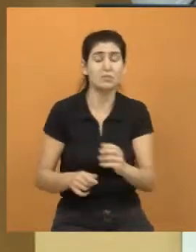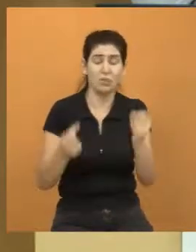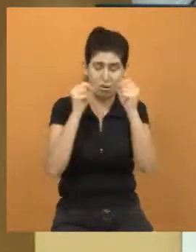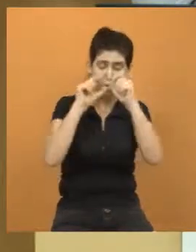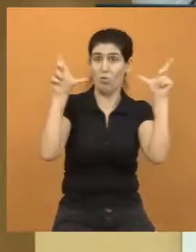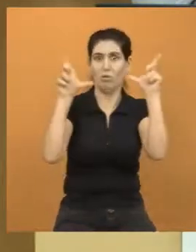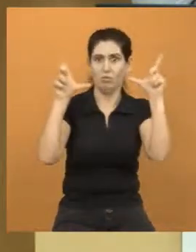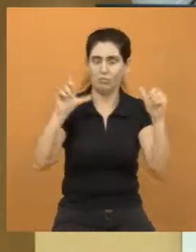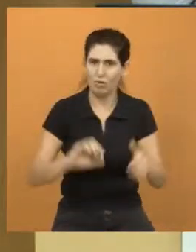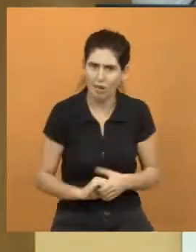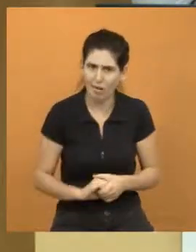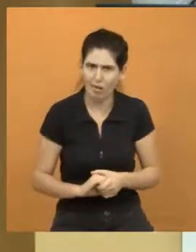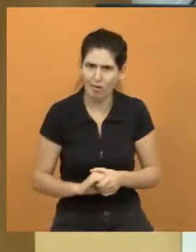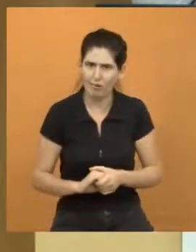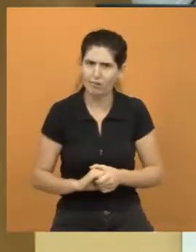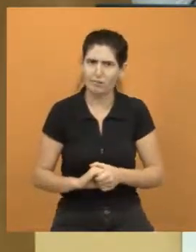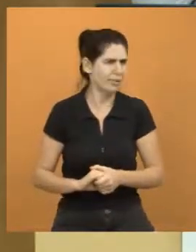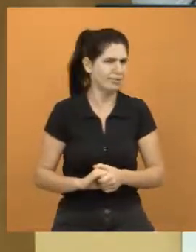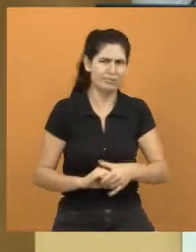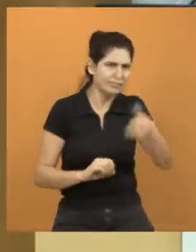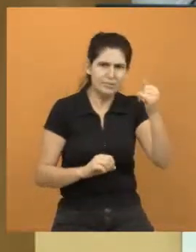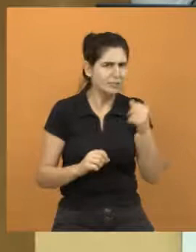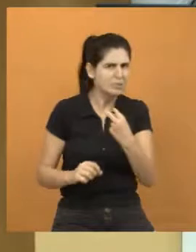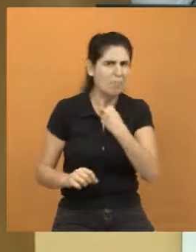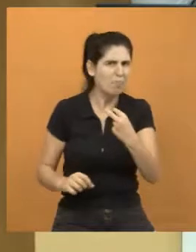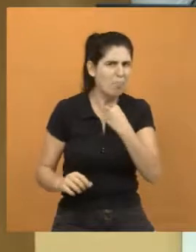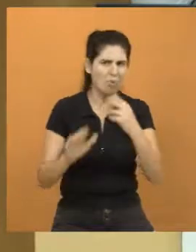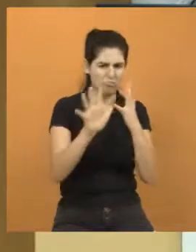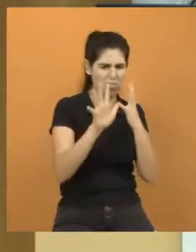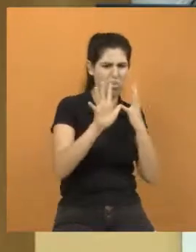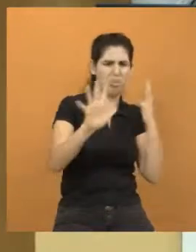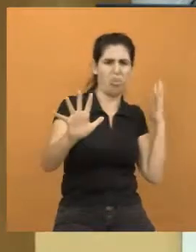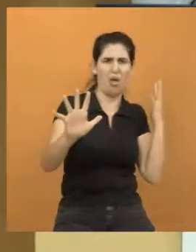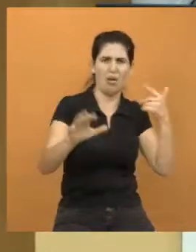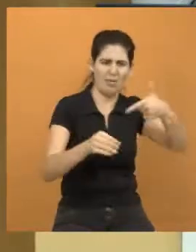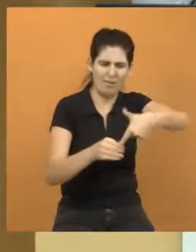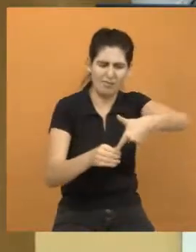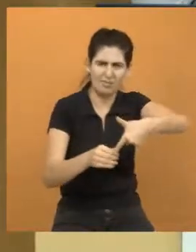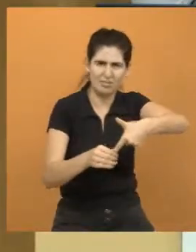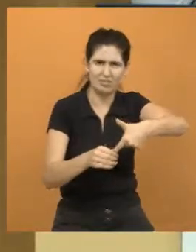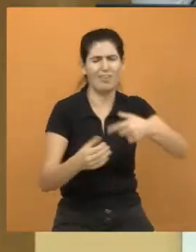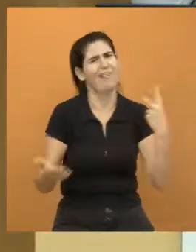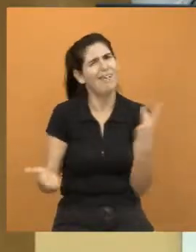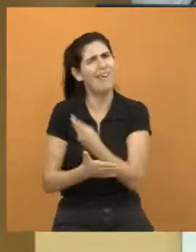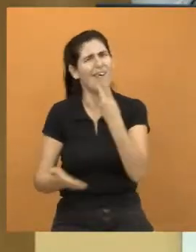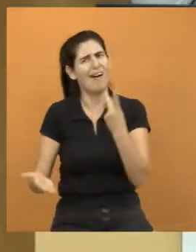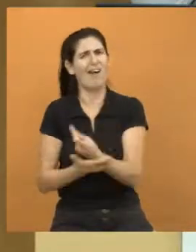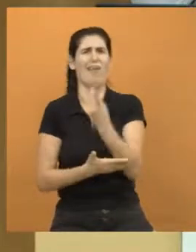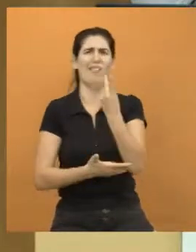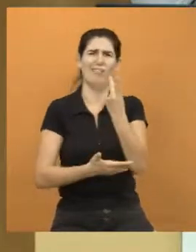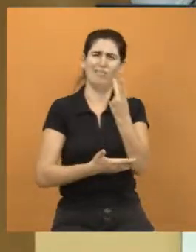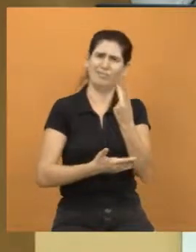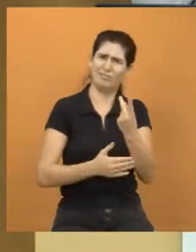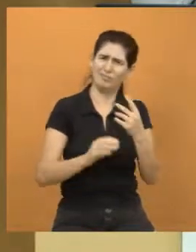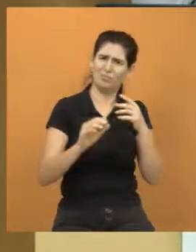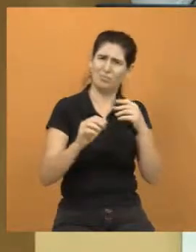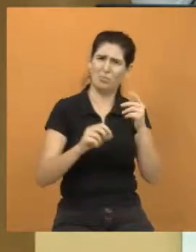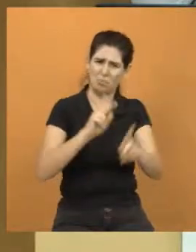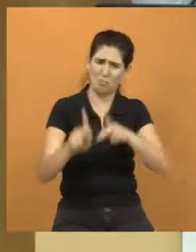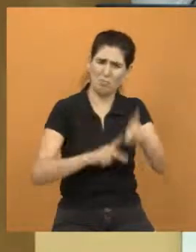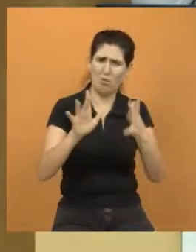o gigante adormecido. E a população não fez a sua parte. Foi muito bonito ver